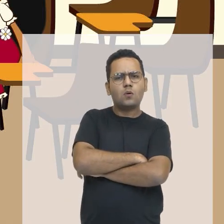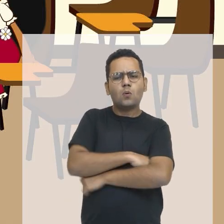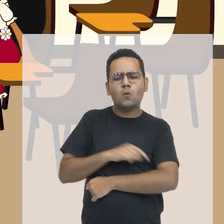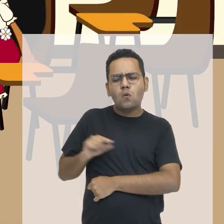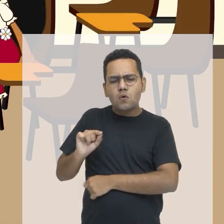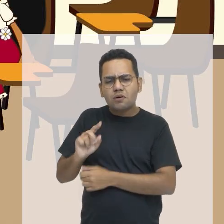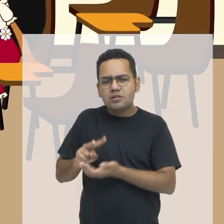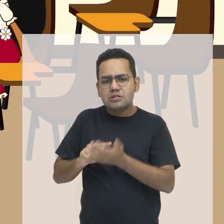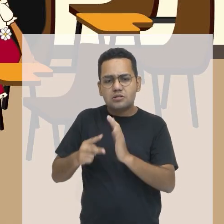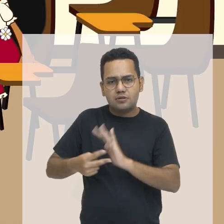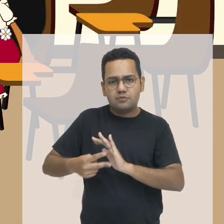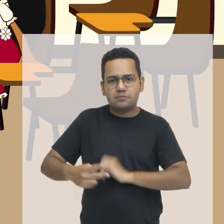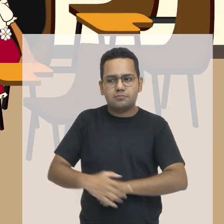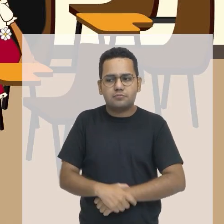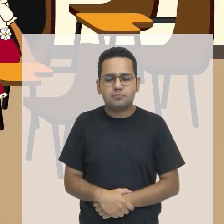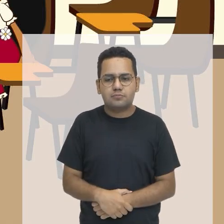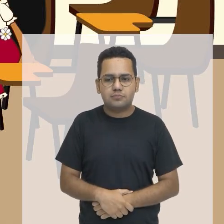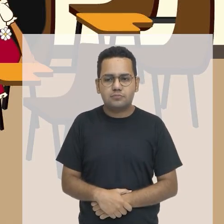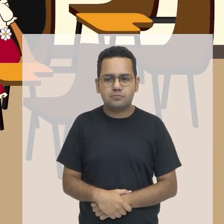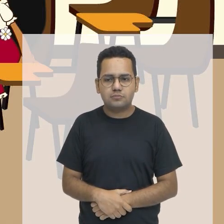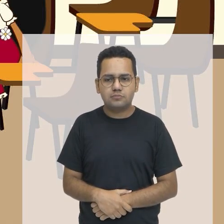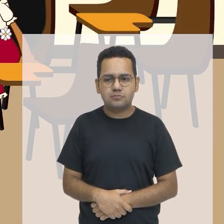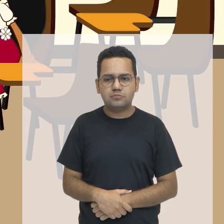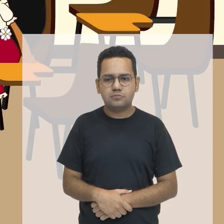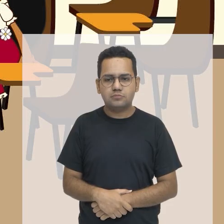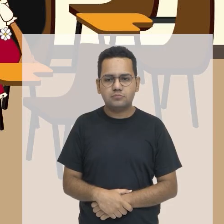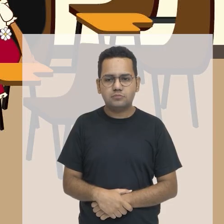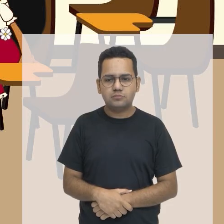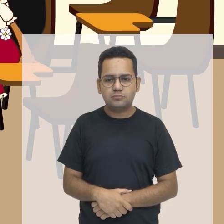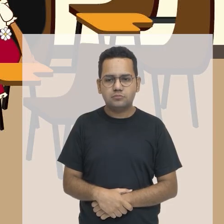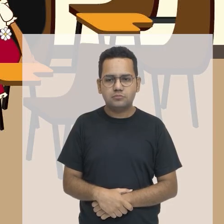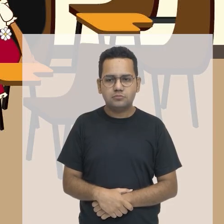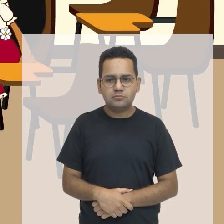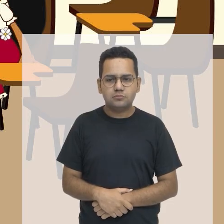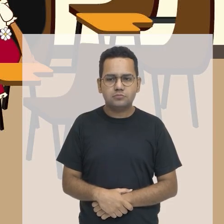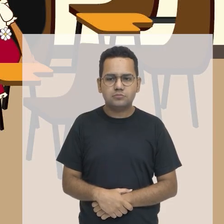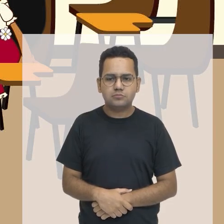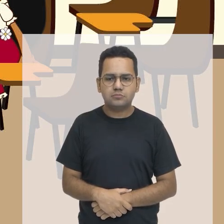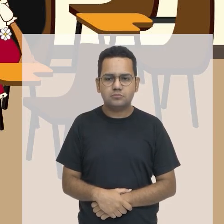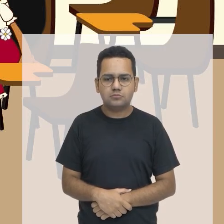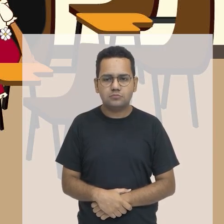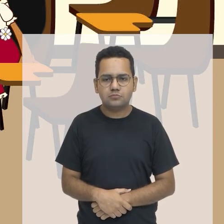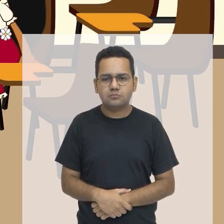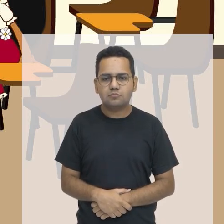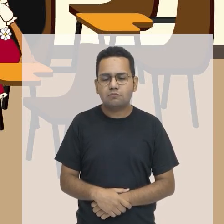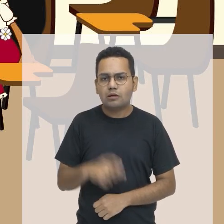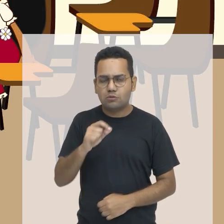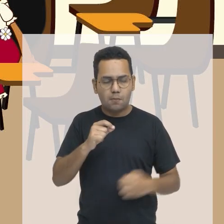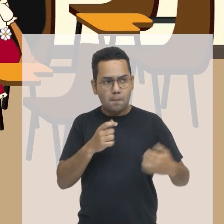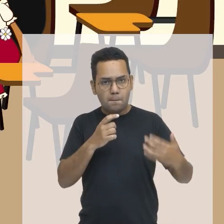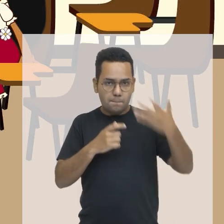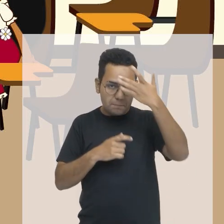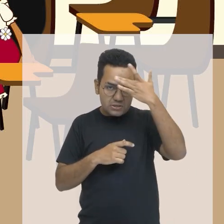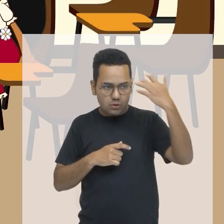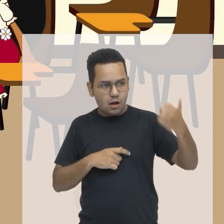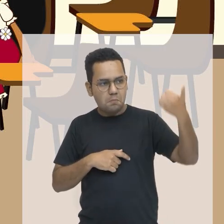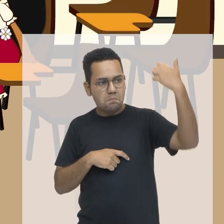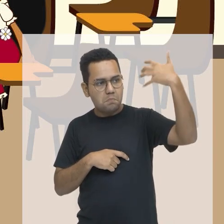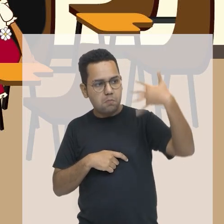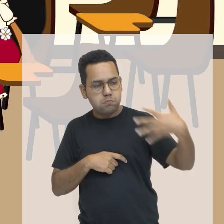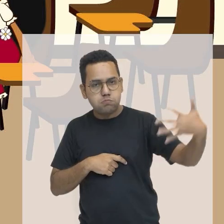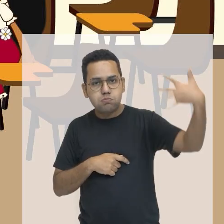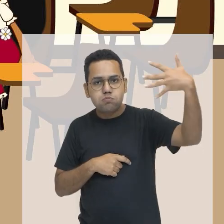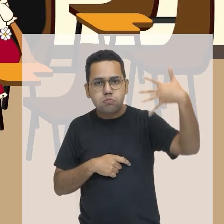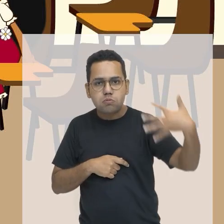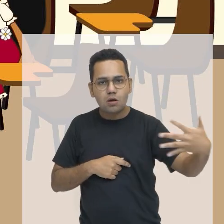aqui, né, lack of eye contact, né, a lacuna, né, a falta de olhar no olho, né, esse contato visual